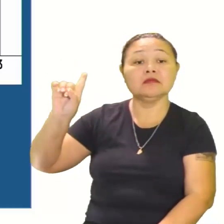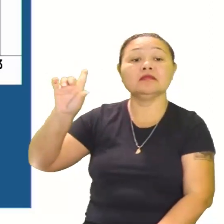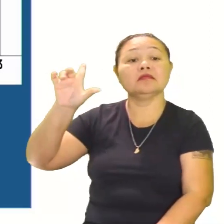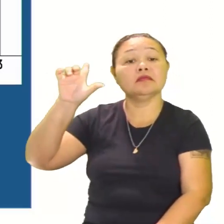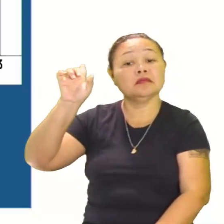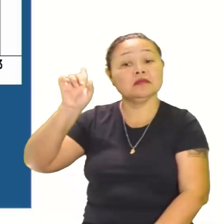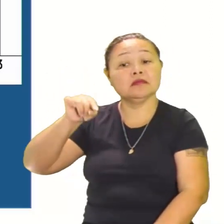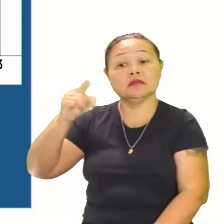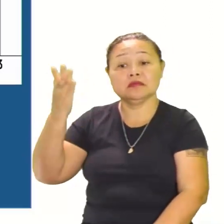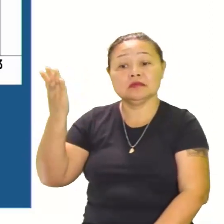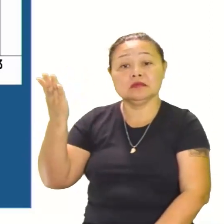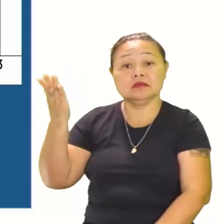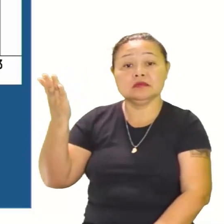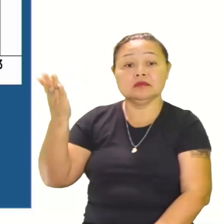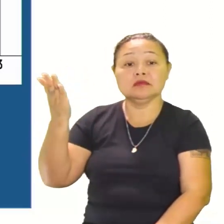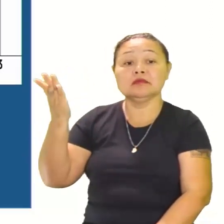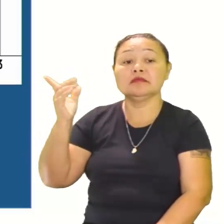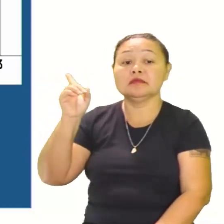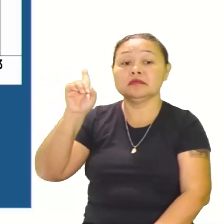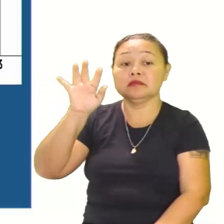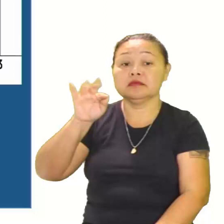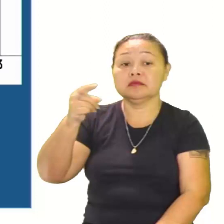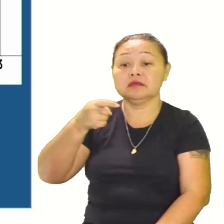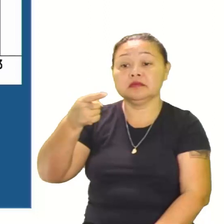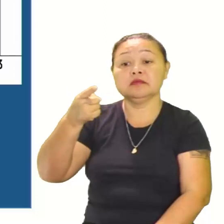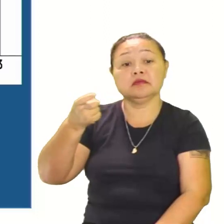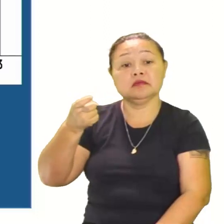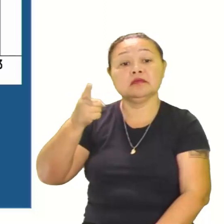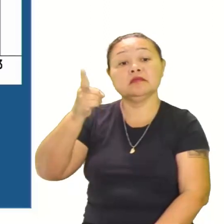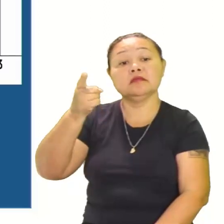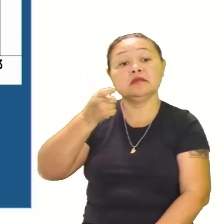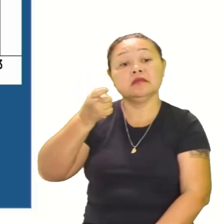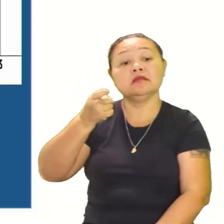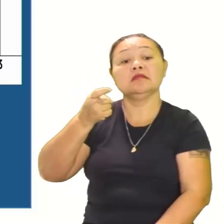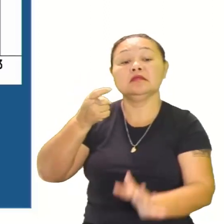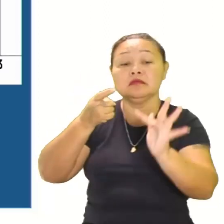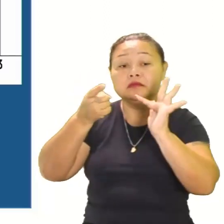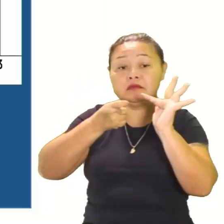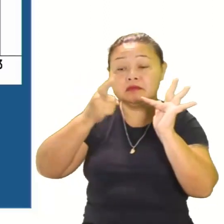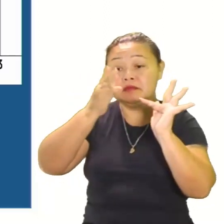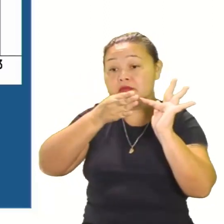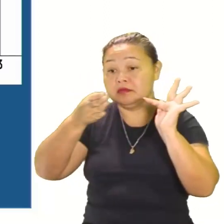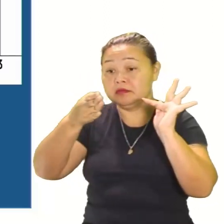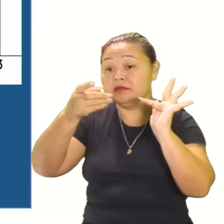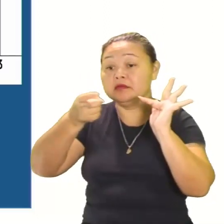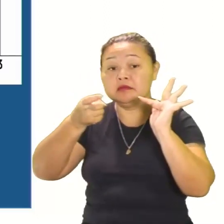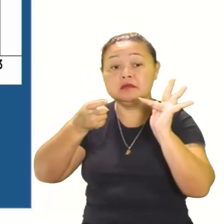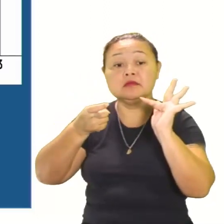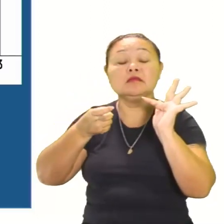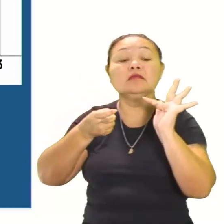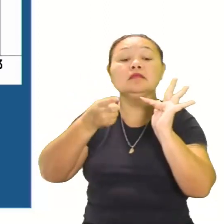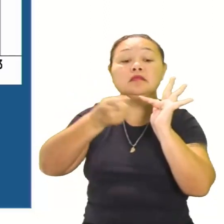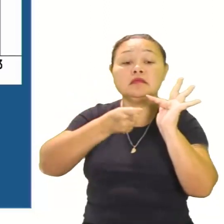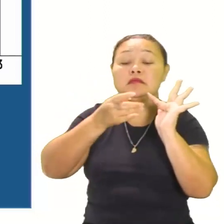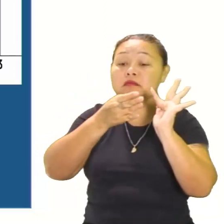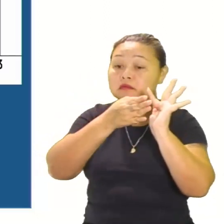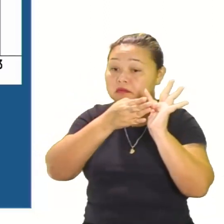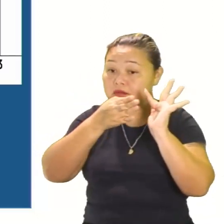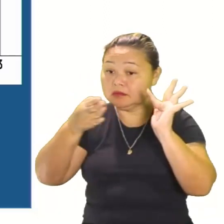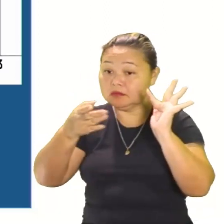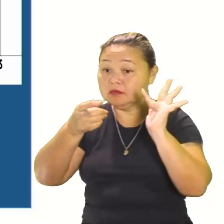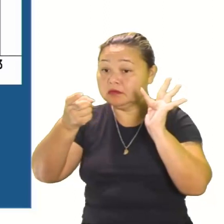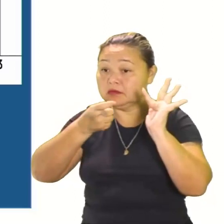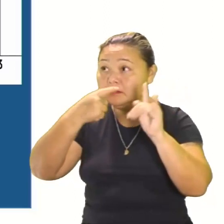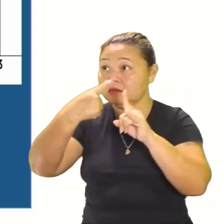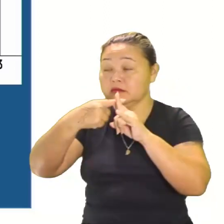O gráfico abaixo é do tipo f de x igual a x, f de x igual a módulo de x, f de x